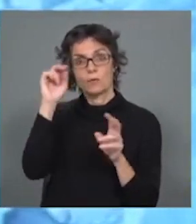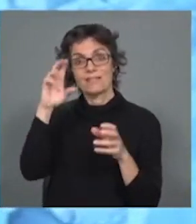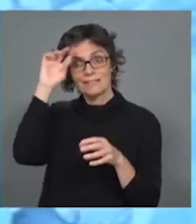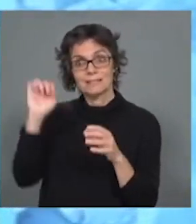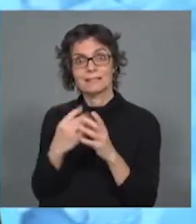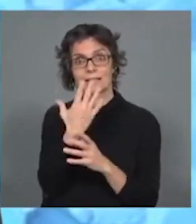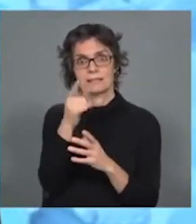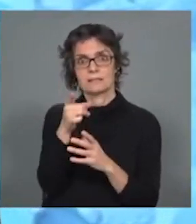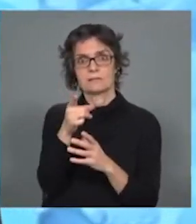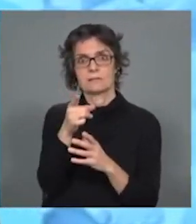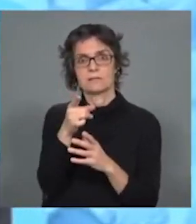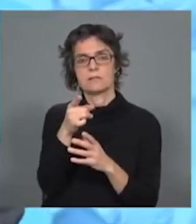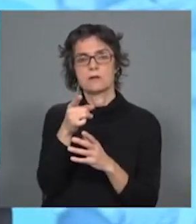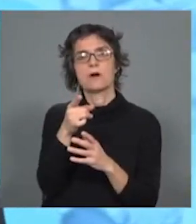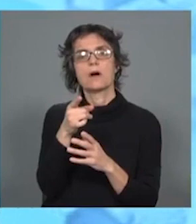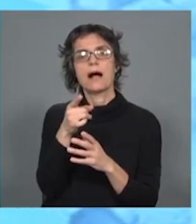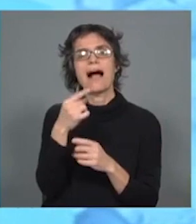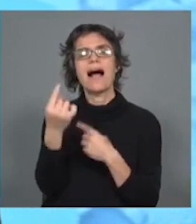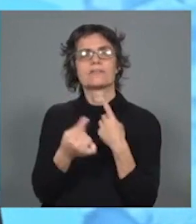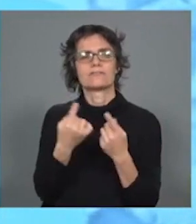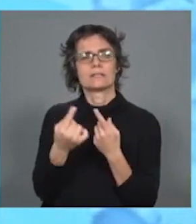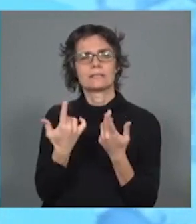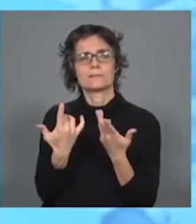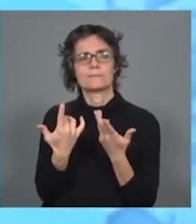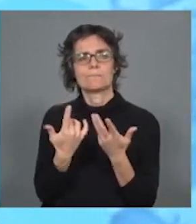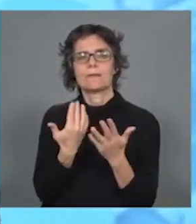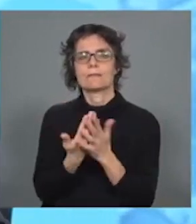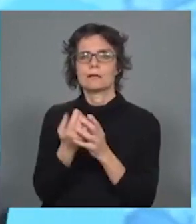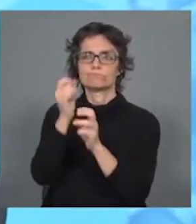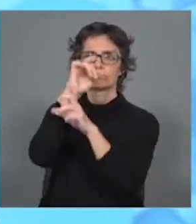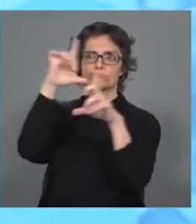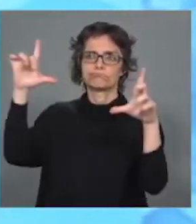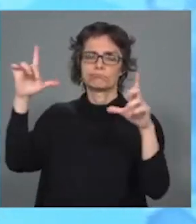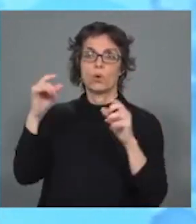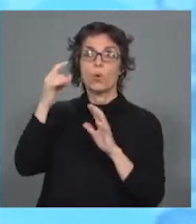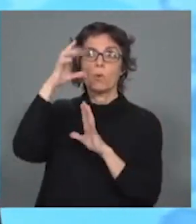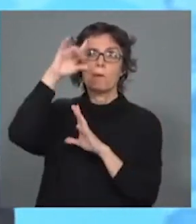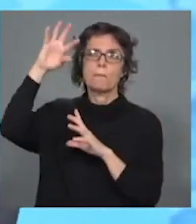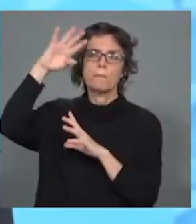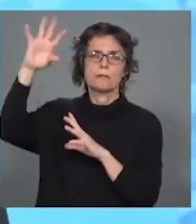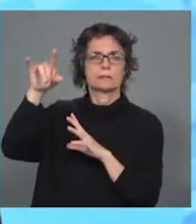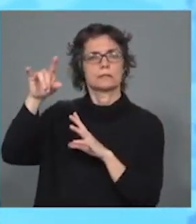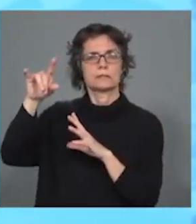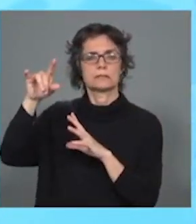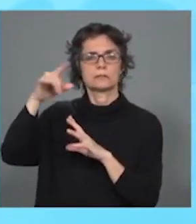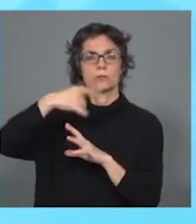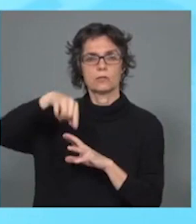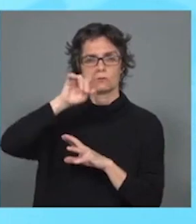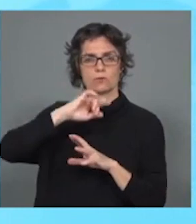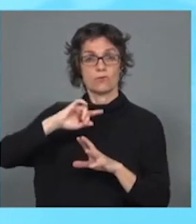criaram muitas vezes uma imagem, não digo, mas um imaginário em nós